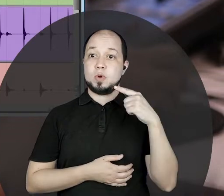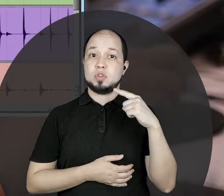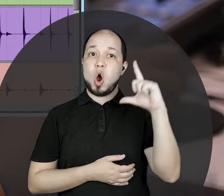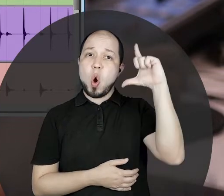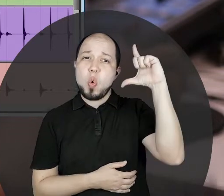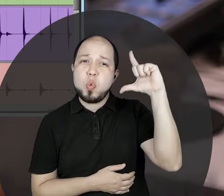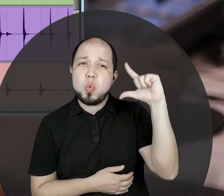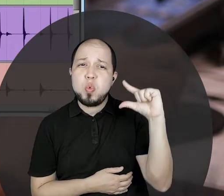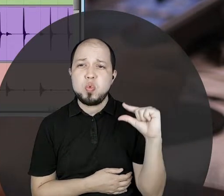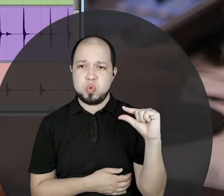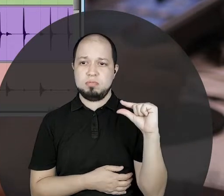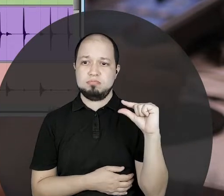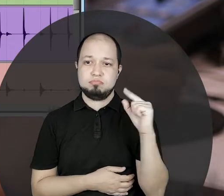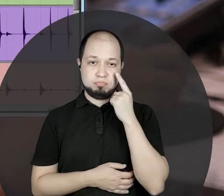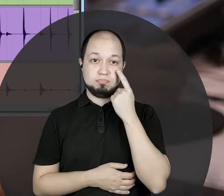Depois a gente sai cortando.